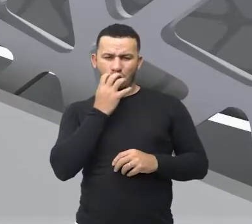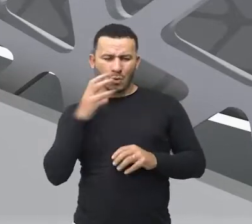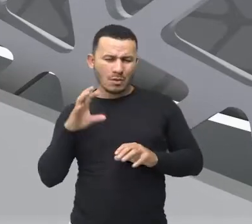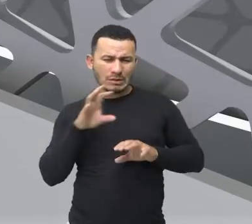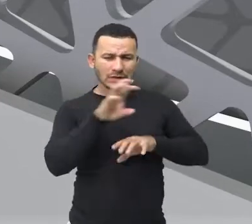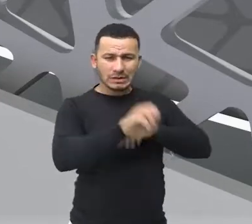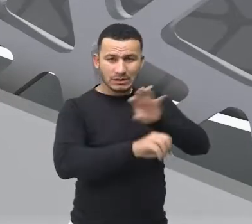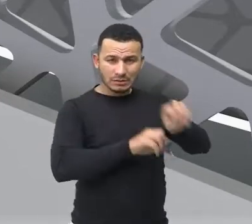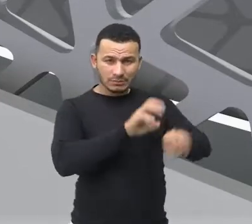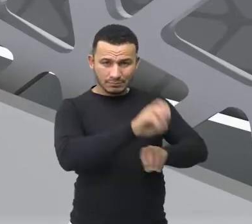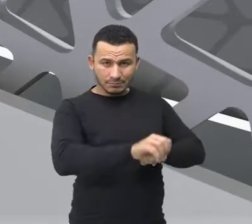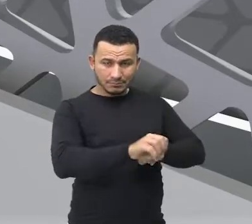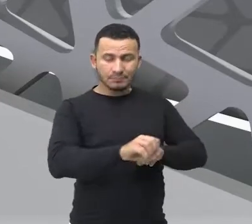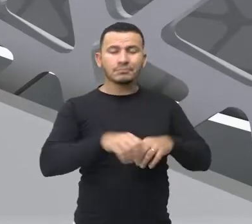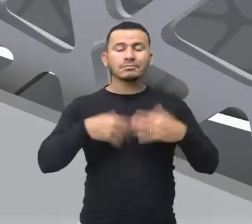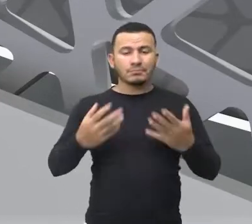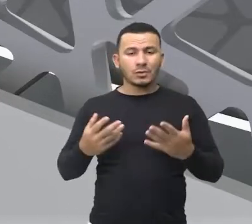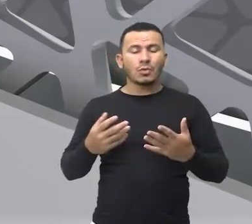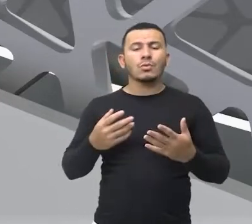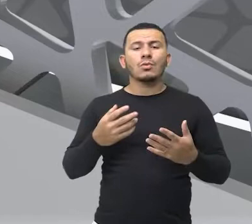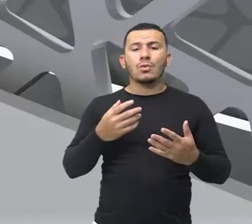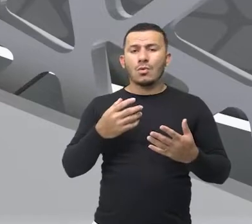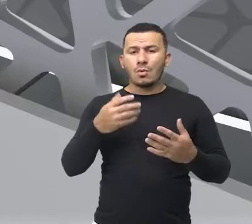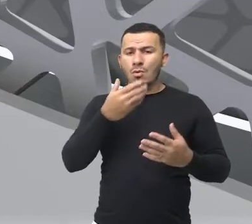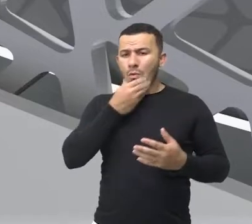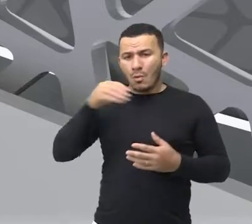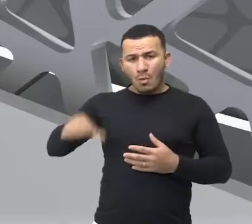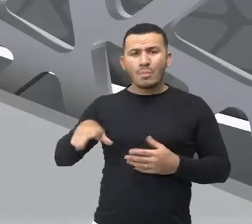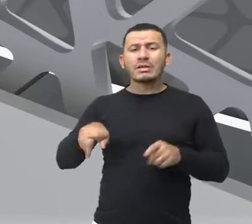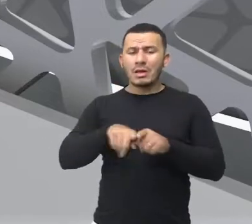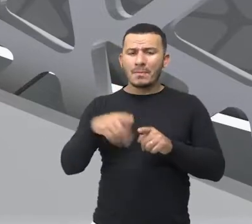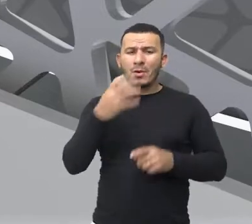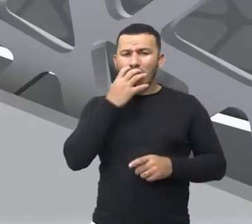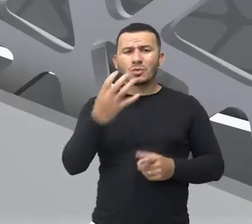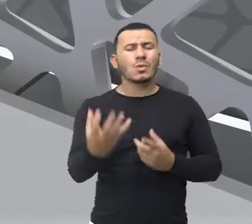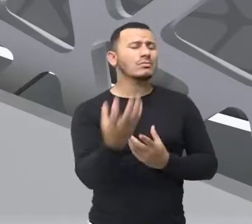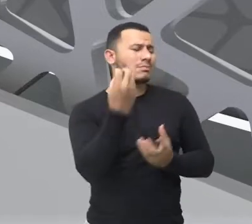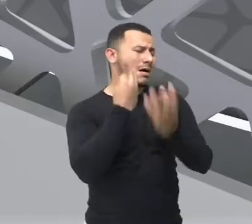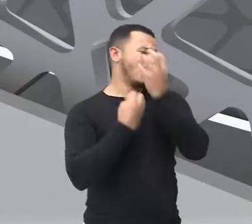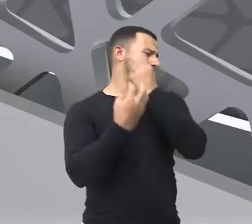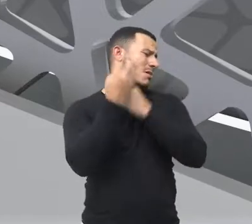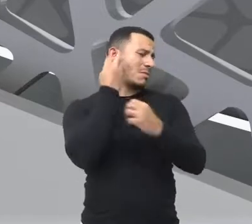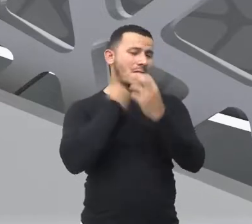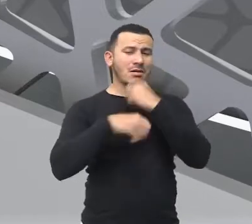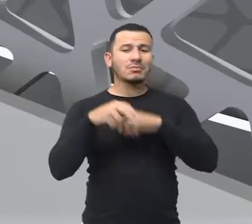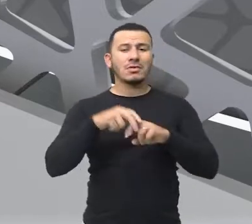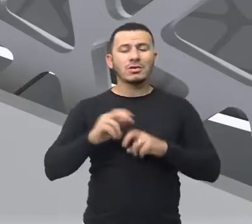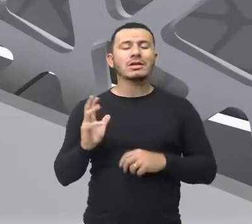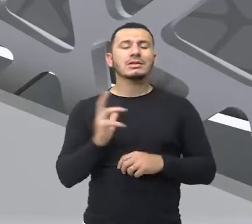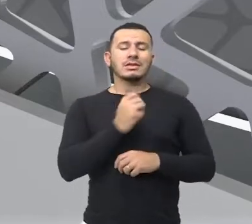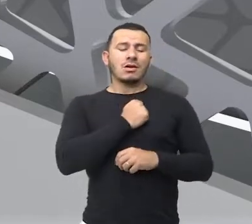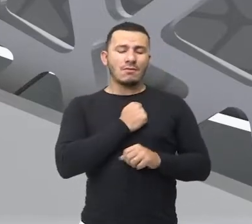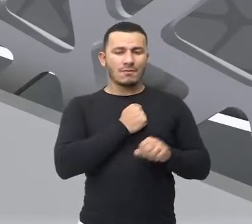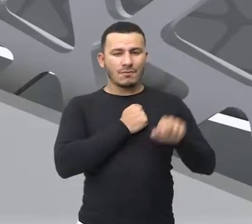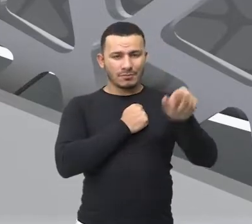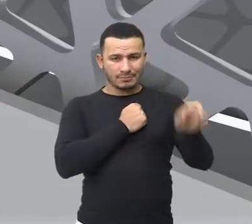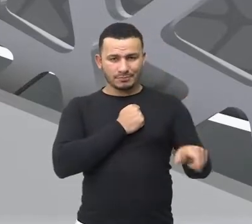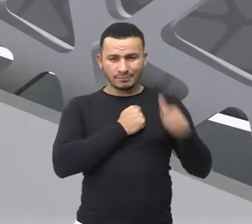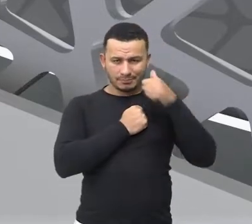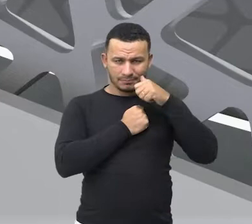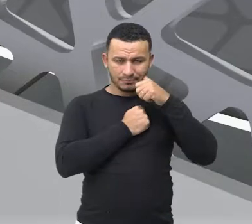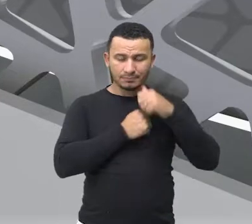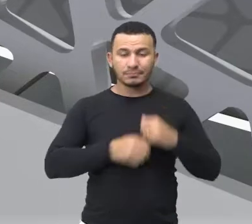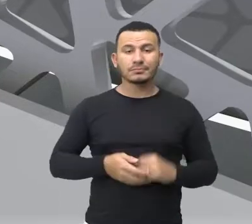percebam que teve consequências também. Ele ficou muito ferido após esse ato. E observem que